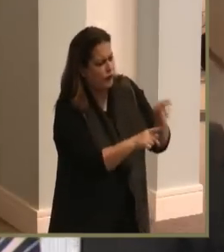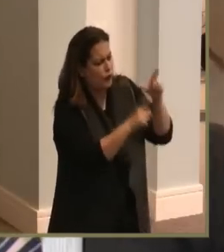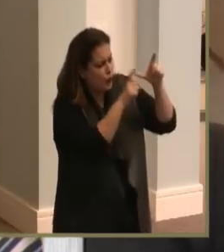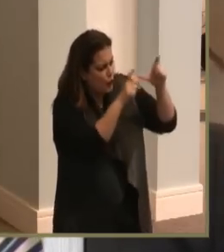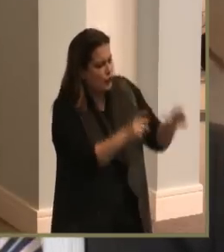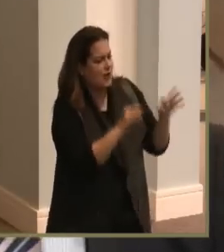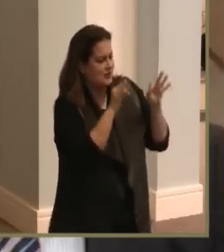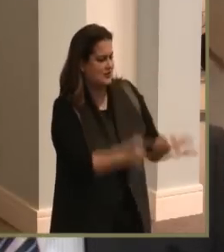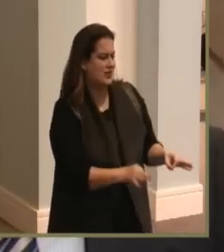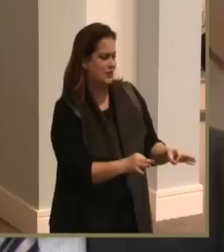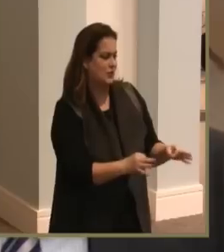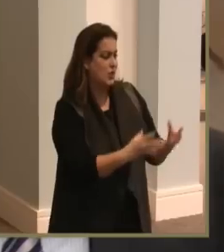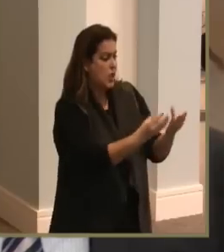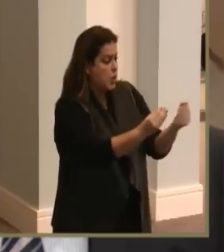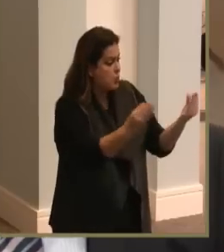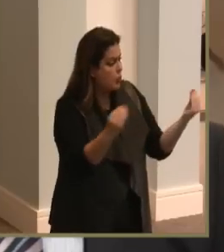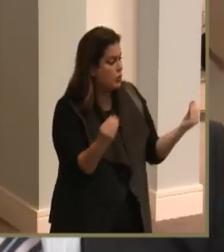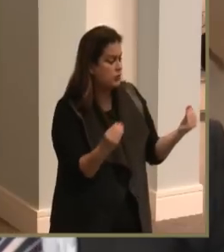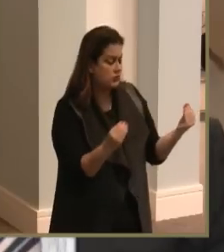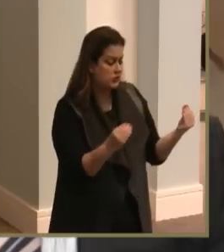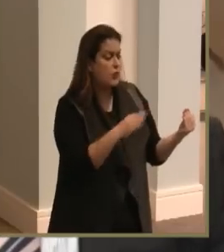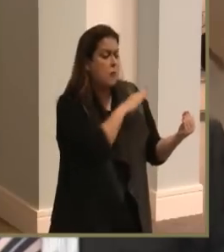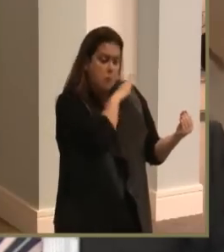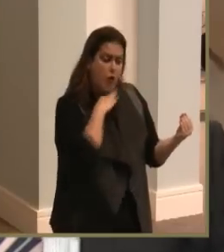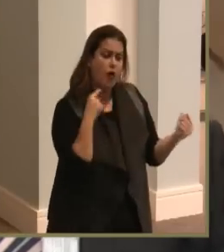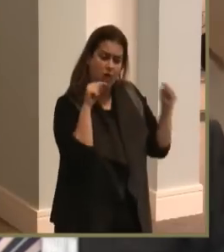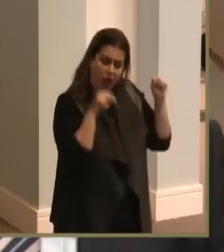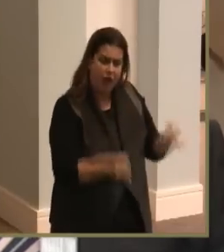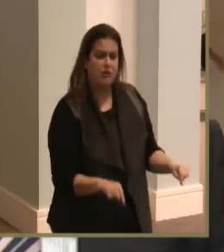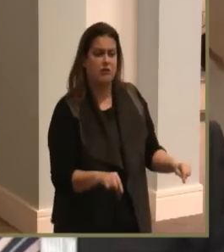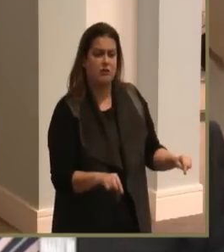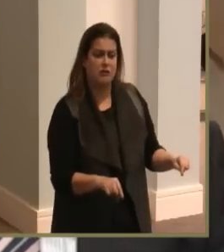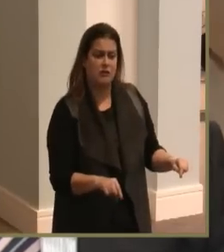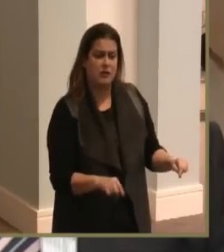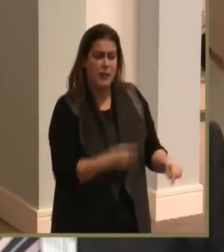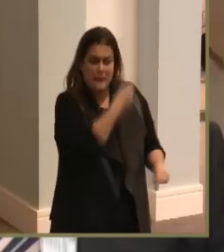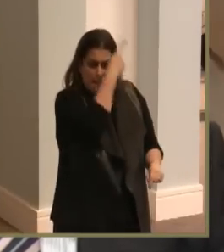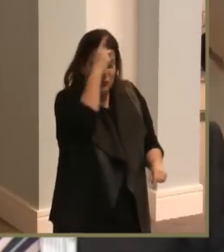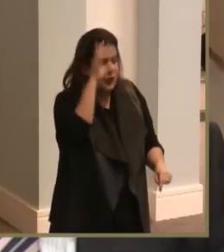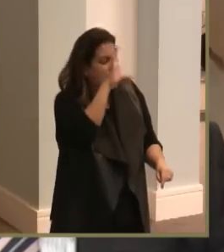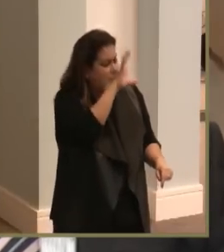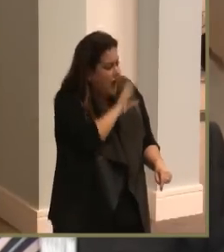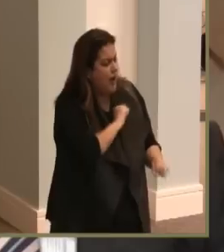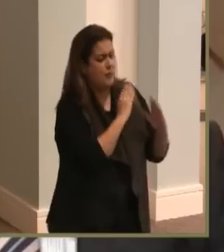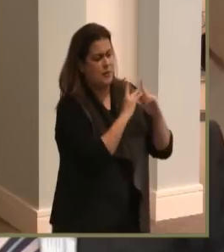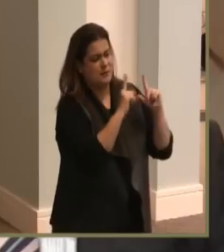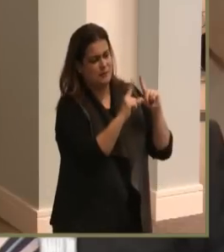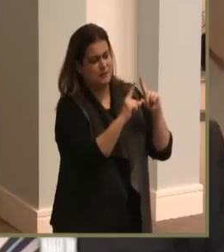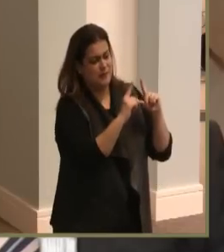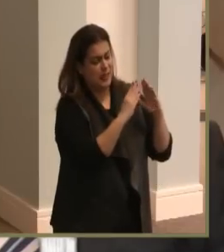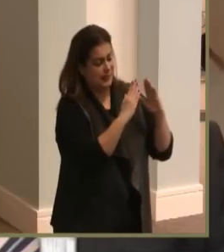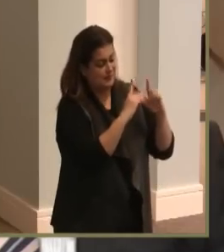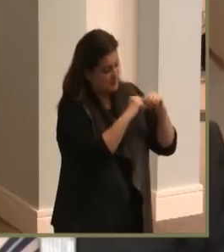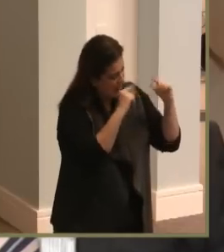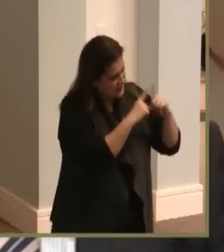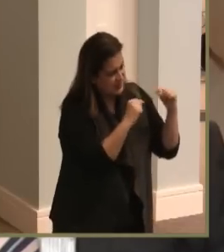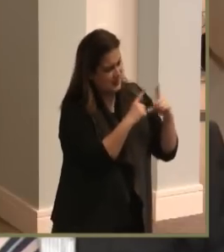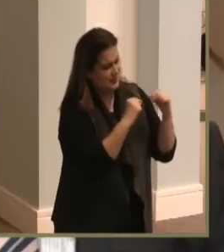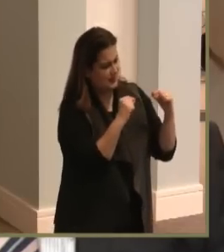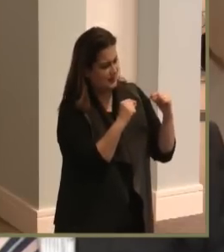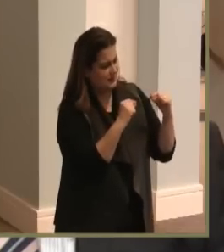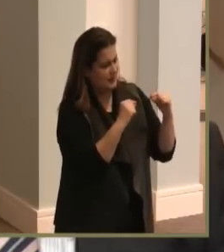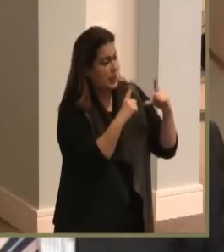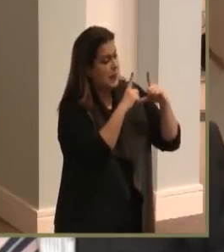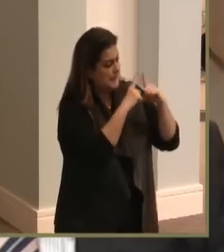para muitos, o seu túmulo. Os irmãos amam Brasília. E devemos refletir que Brasília